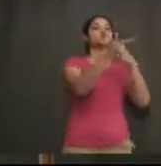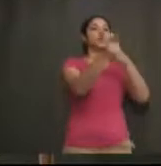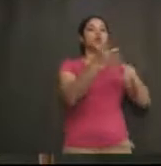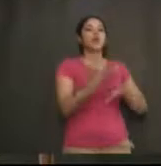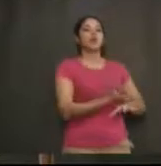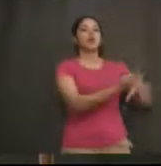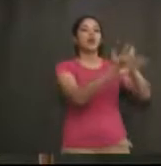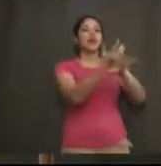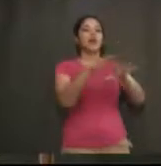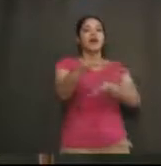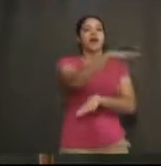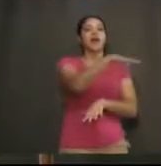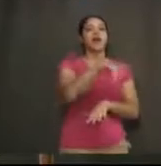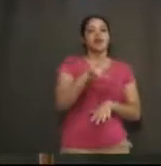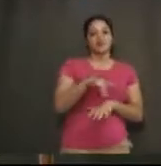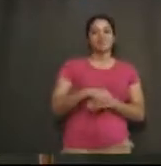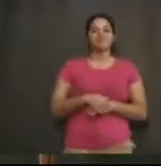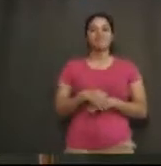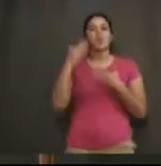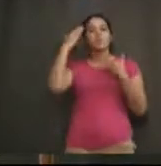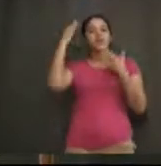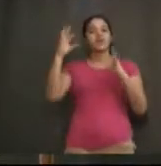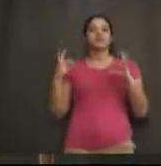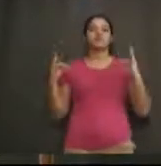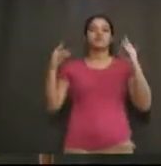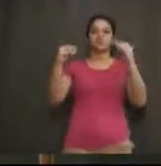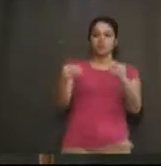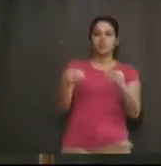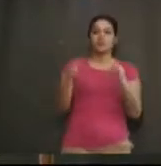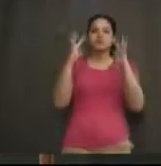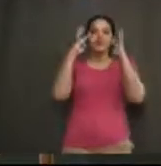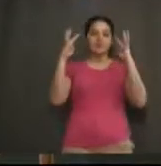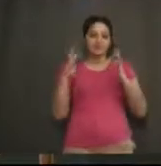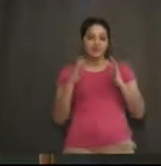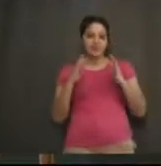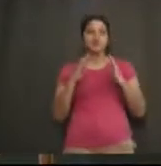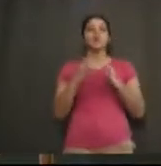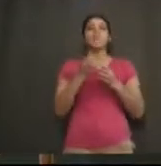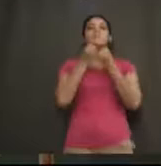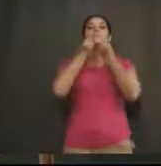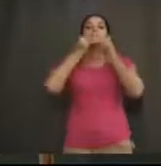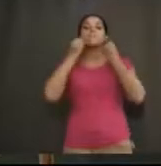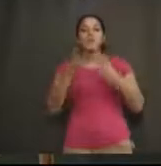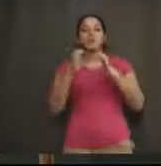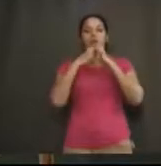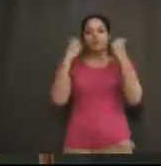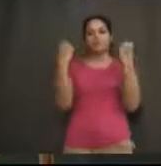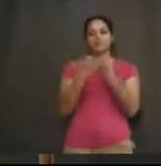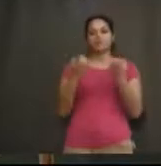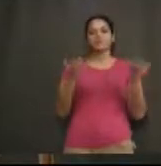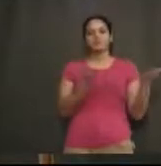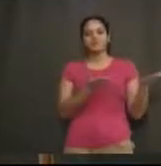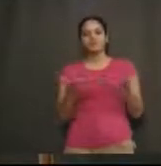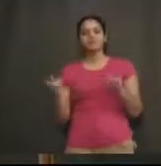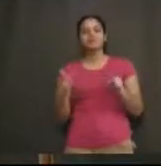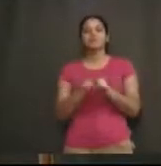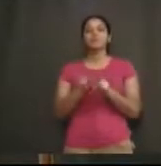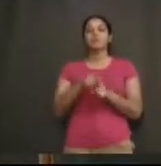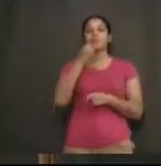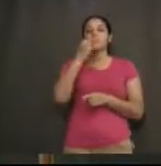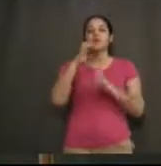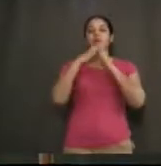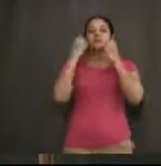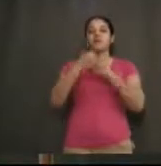é a matemática. Muito obrigado a todos pela atenção e bom evento, uma ótima 10ª Bienal